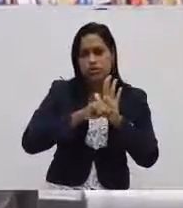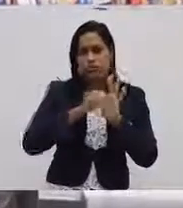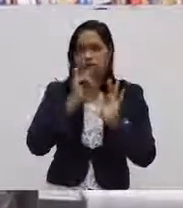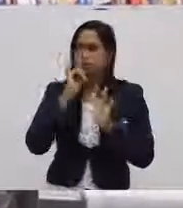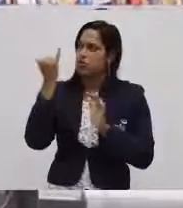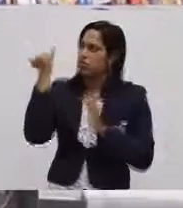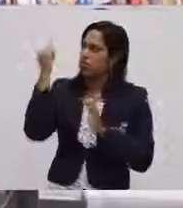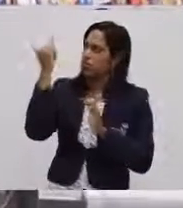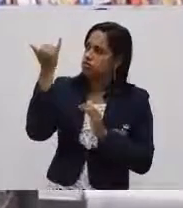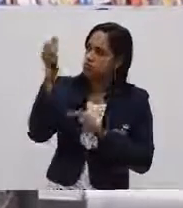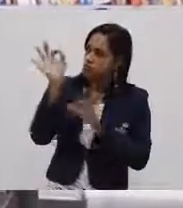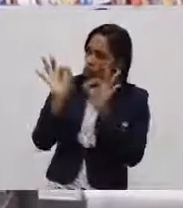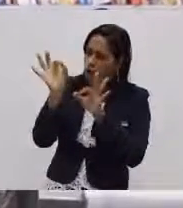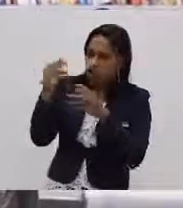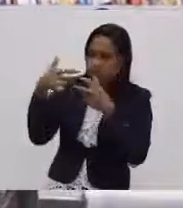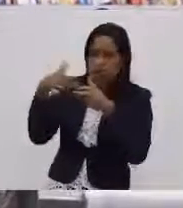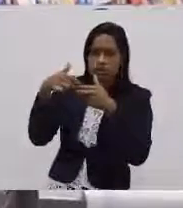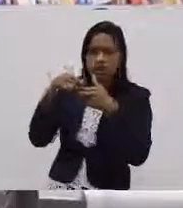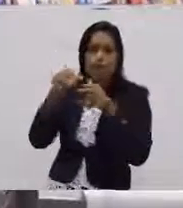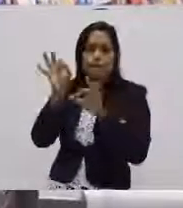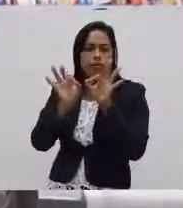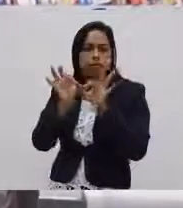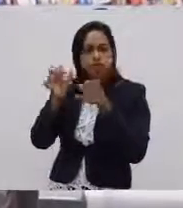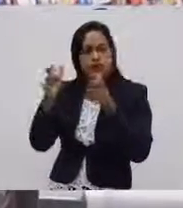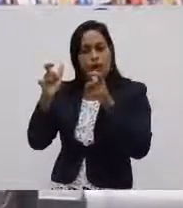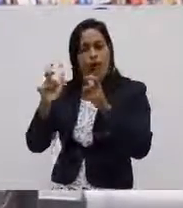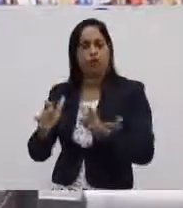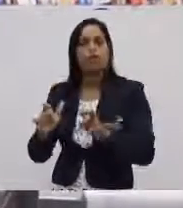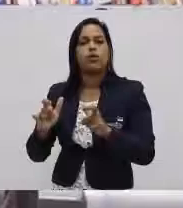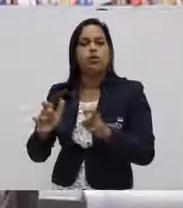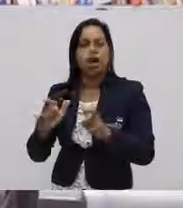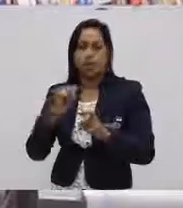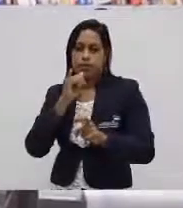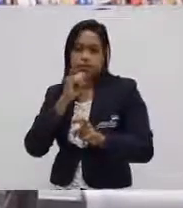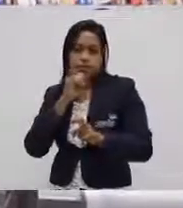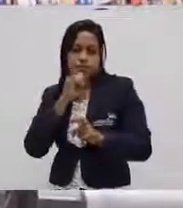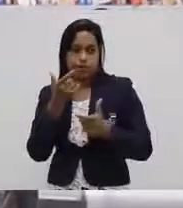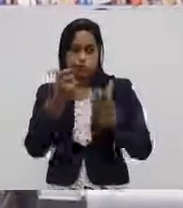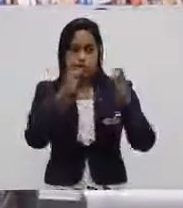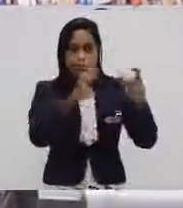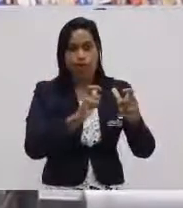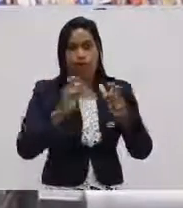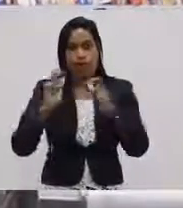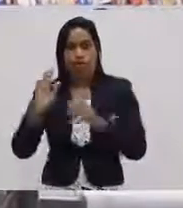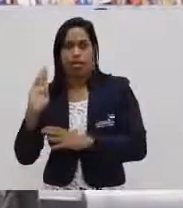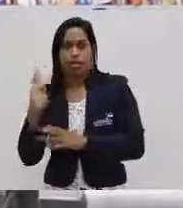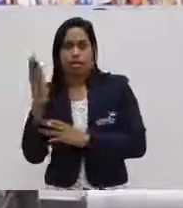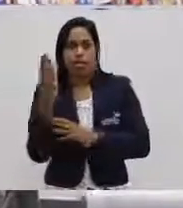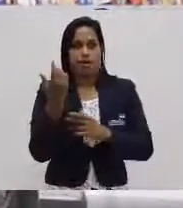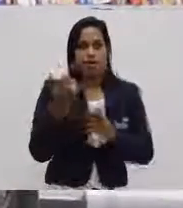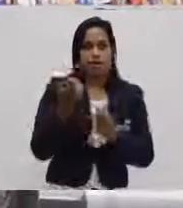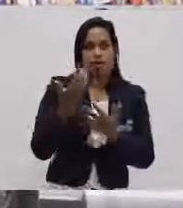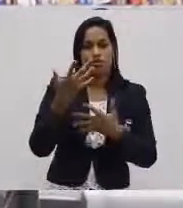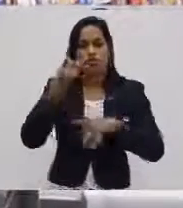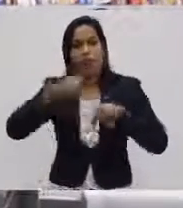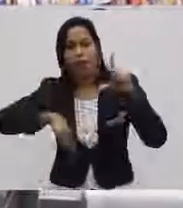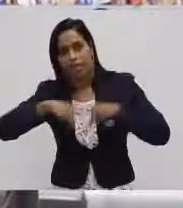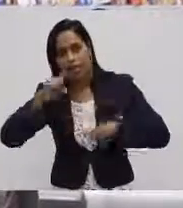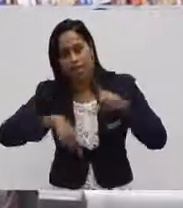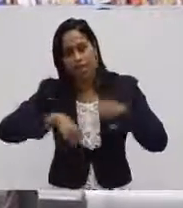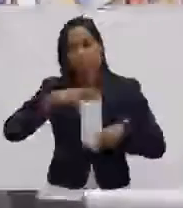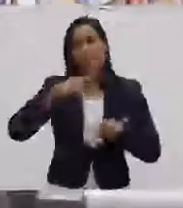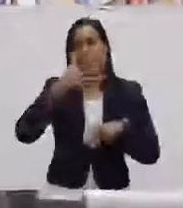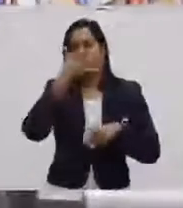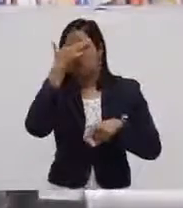instalação significa planejar a localização não apenas das máquinas, mas dos banheiros, dos fluxos de materiais,